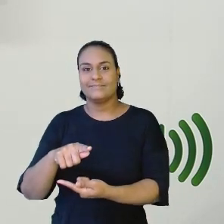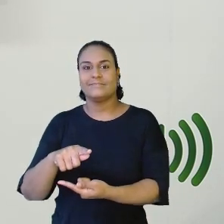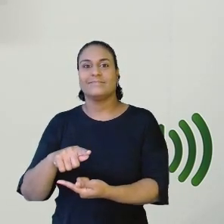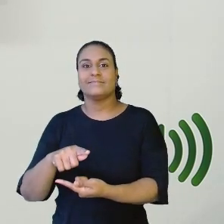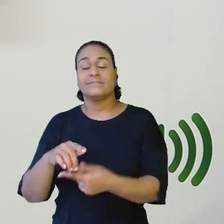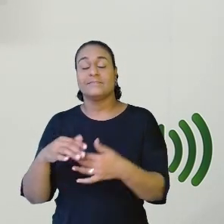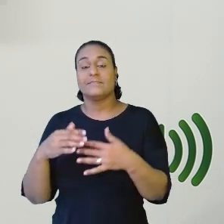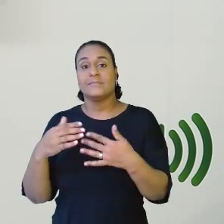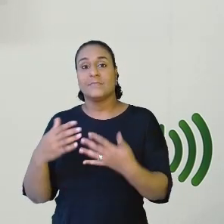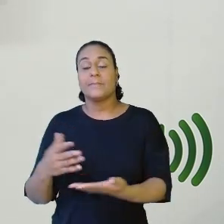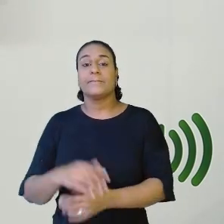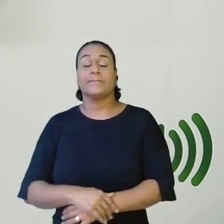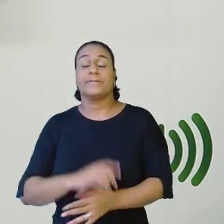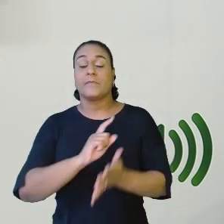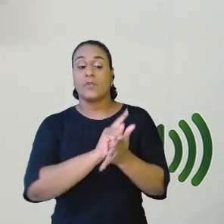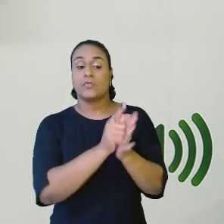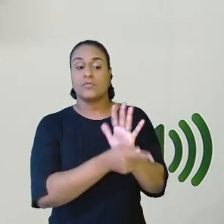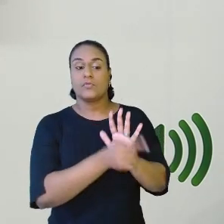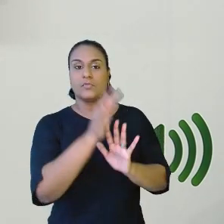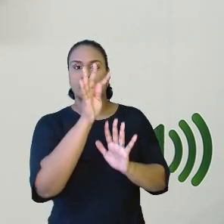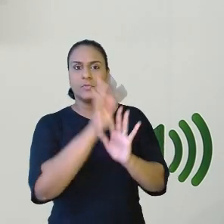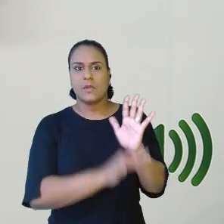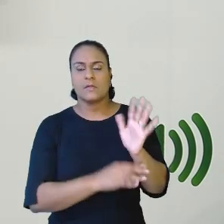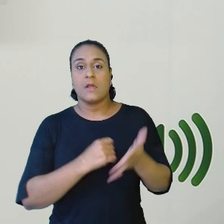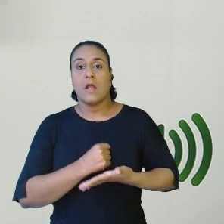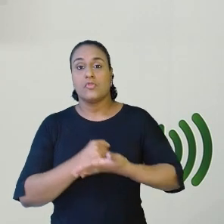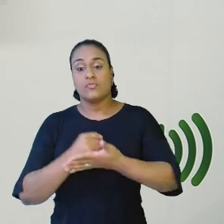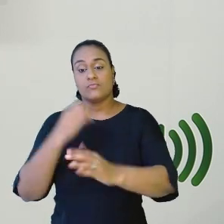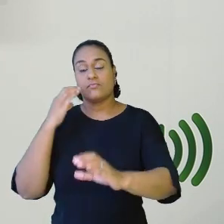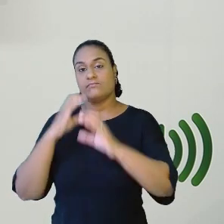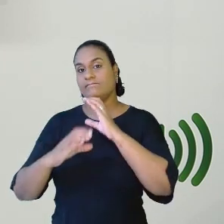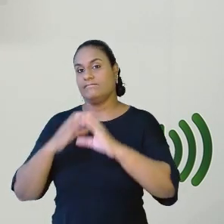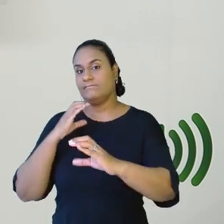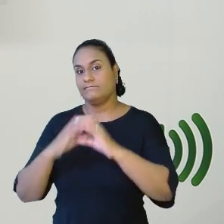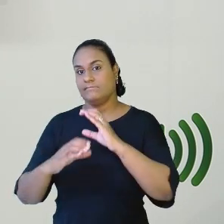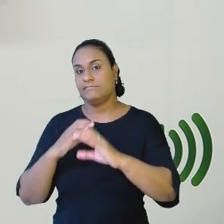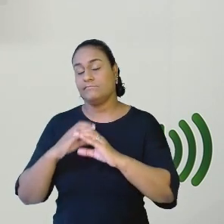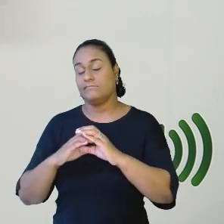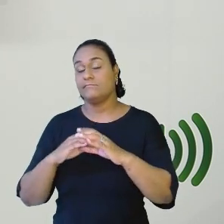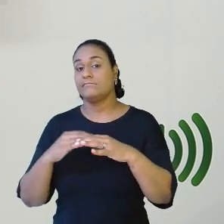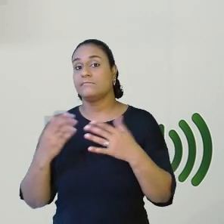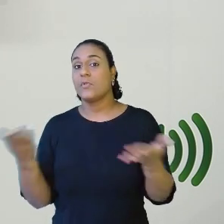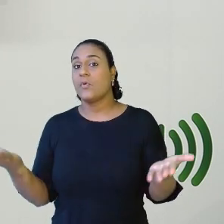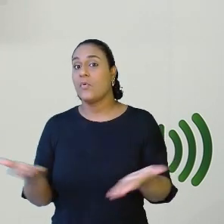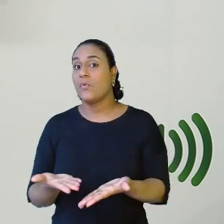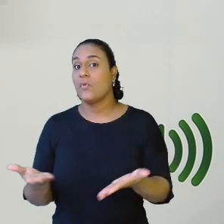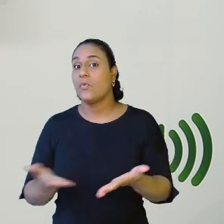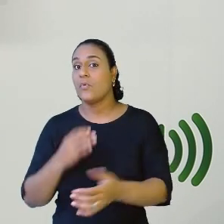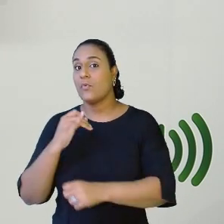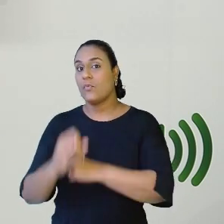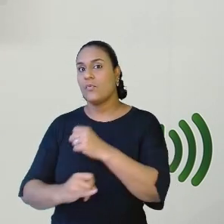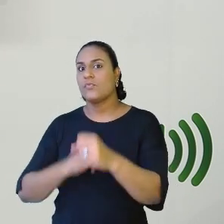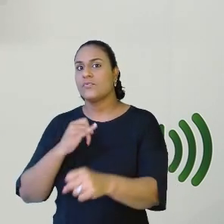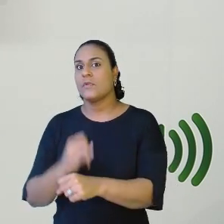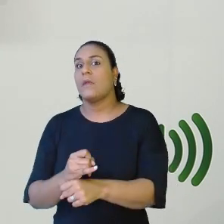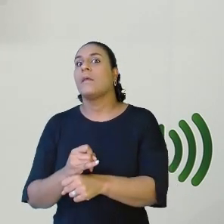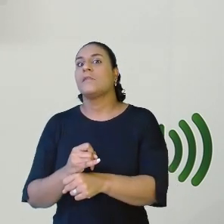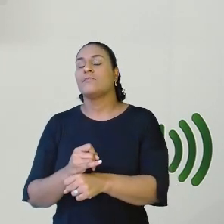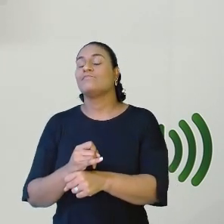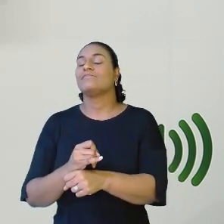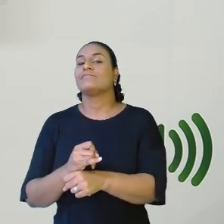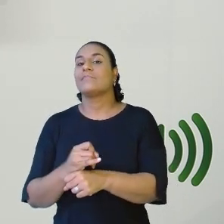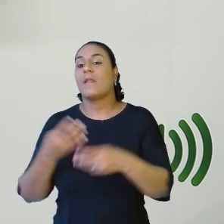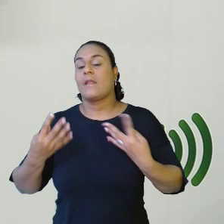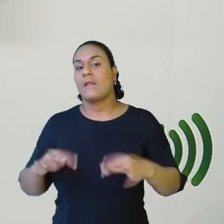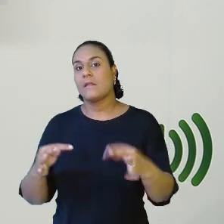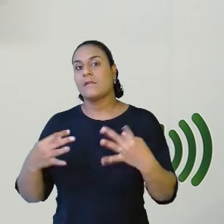E os gêneros textuais, eles auxiliam na nossa comunicação. Atualmente, a internet e as inovações tecnológicas também